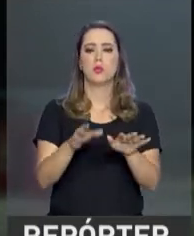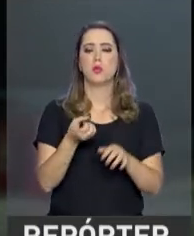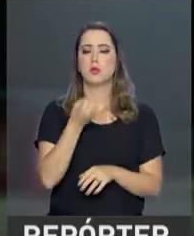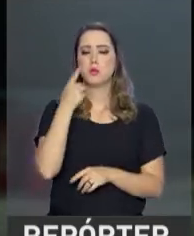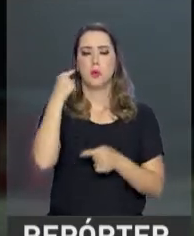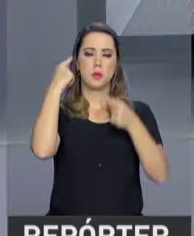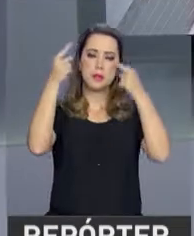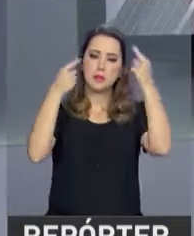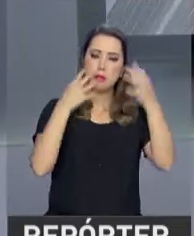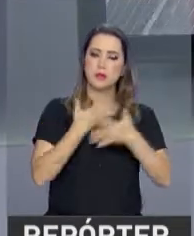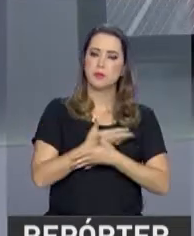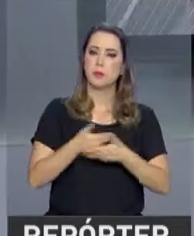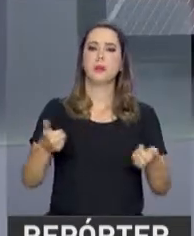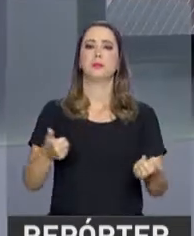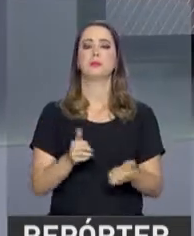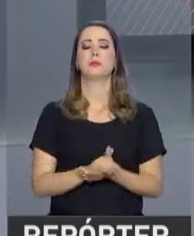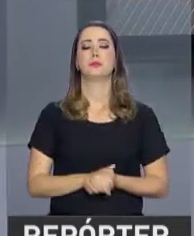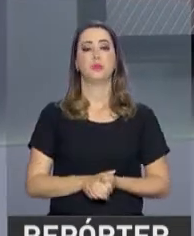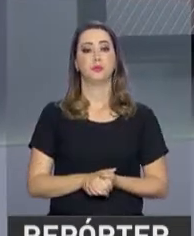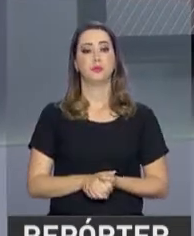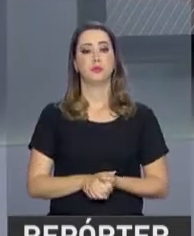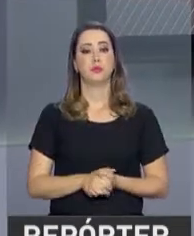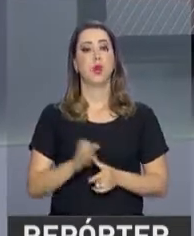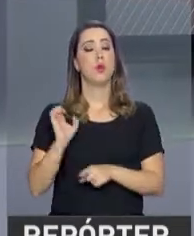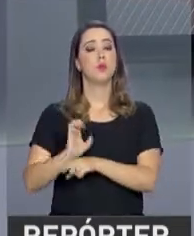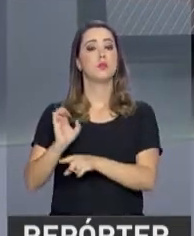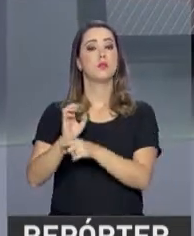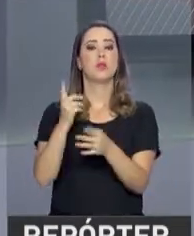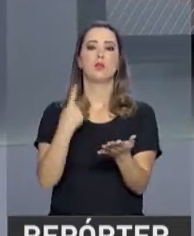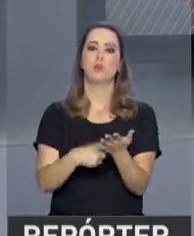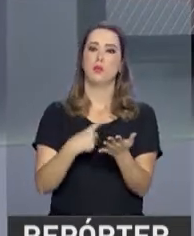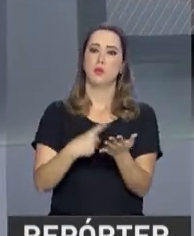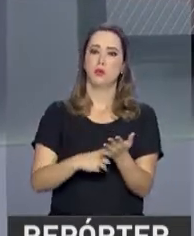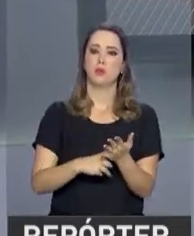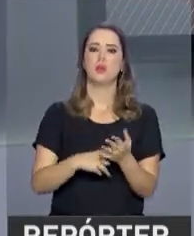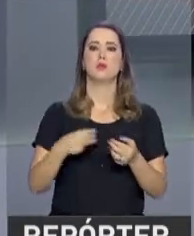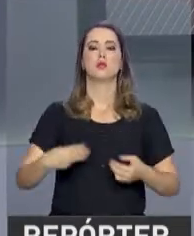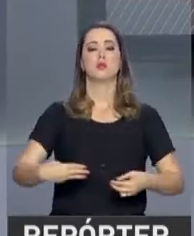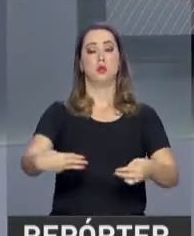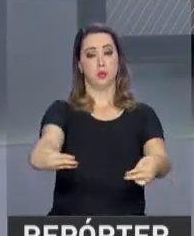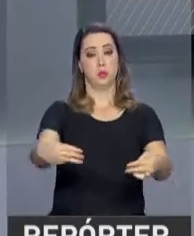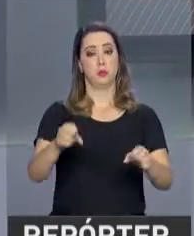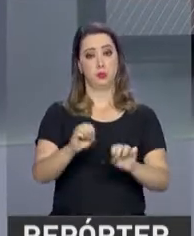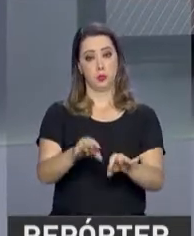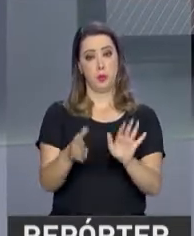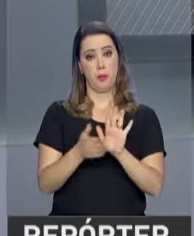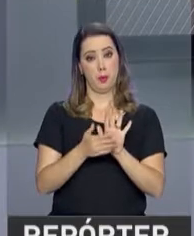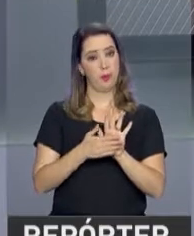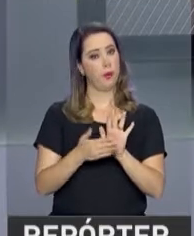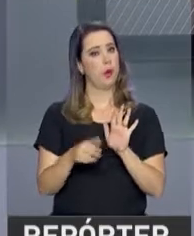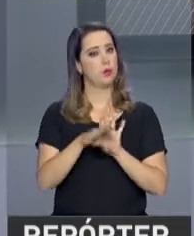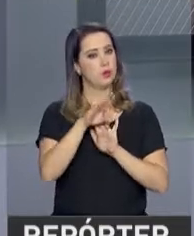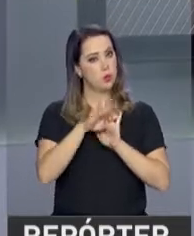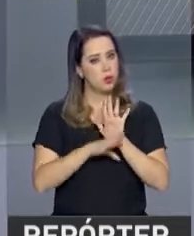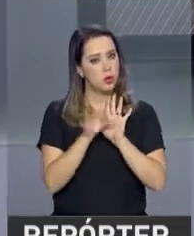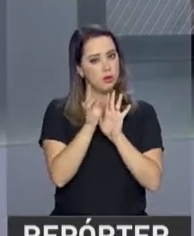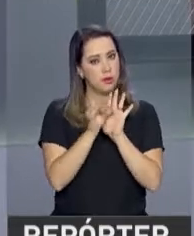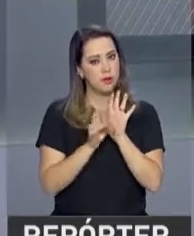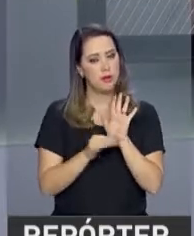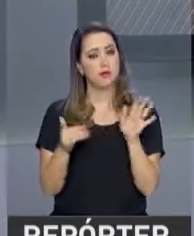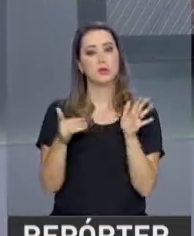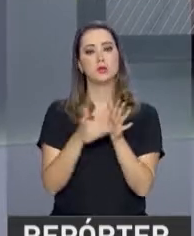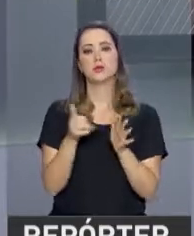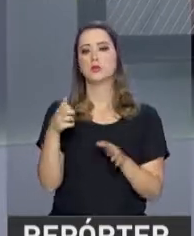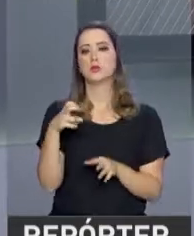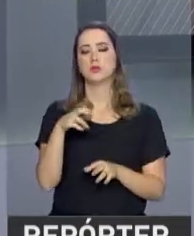boas idéias os estados que aderiram ao programa do mec devem apresentar propostas de projetos até o dia 15 de